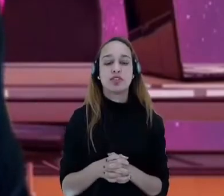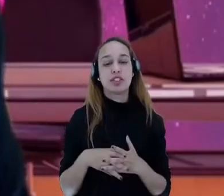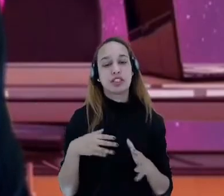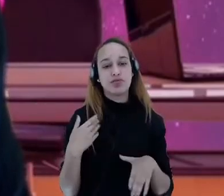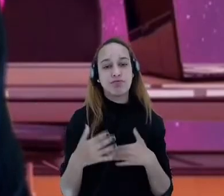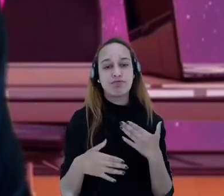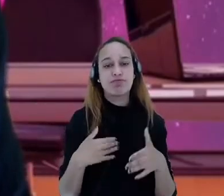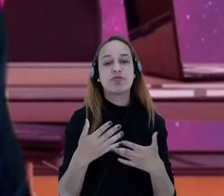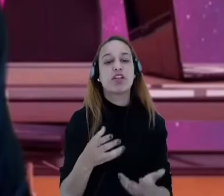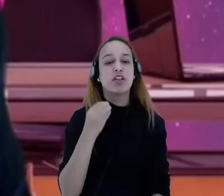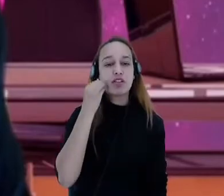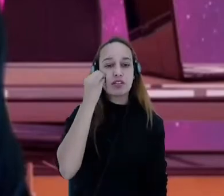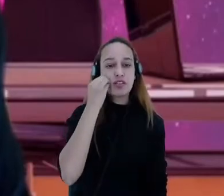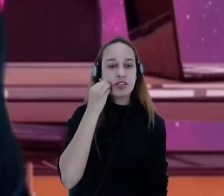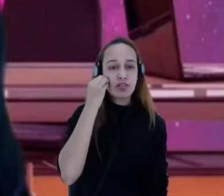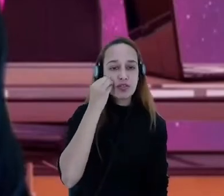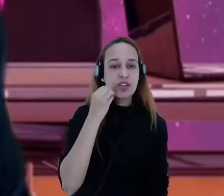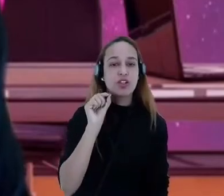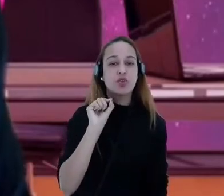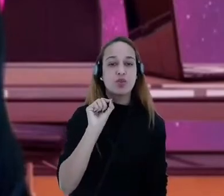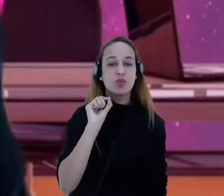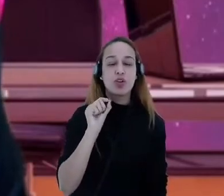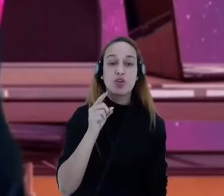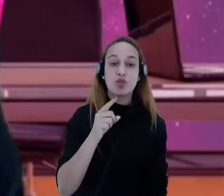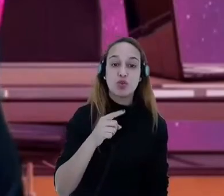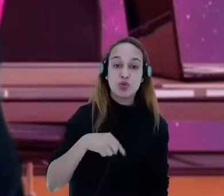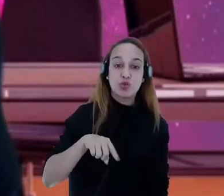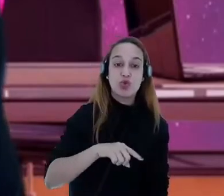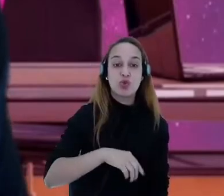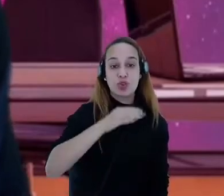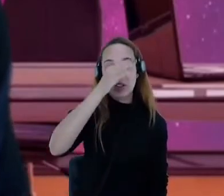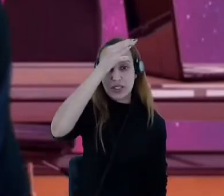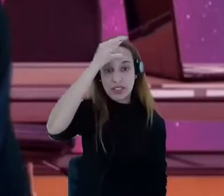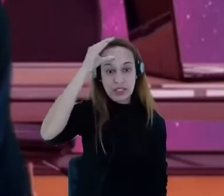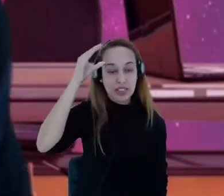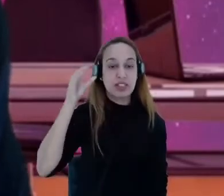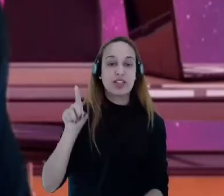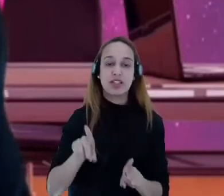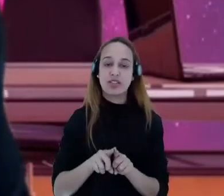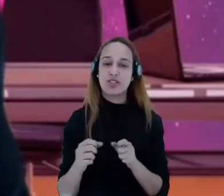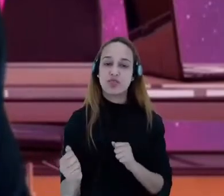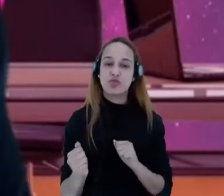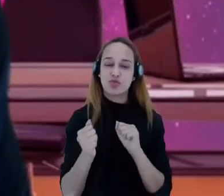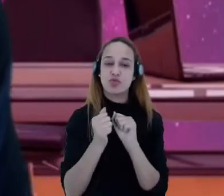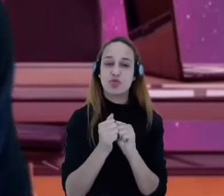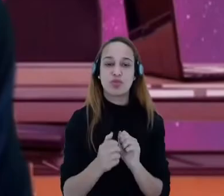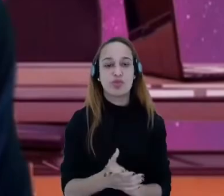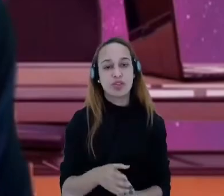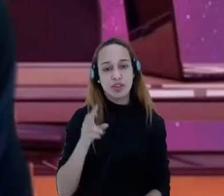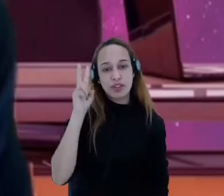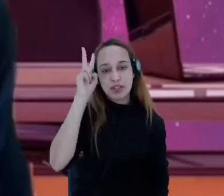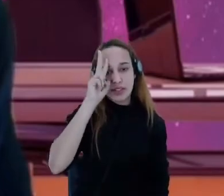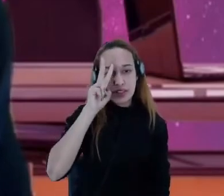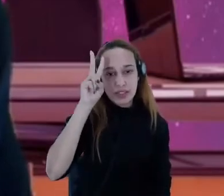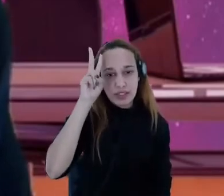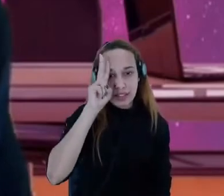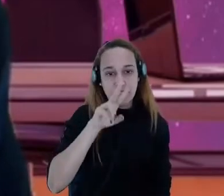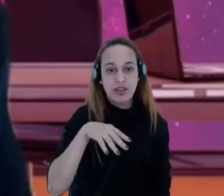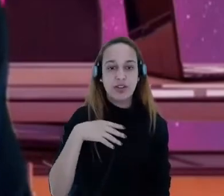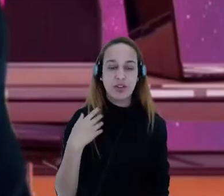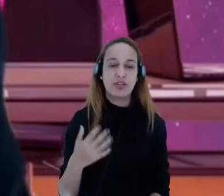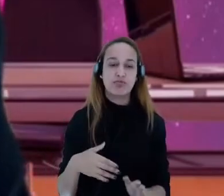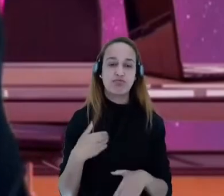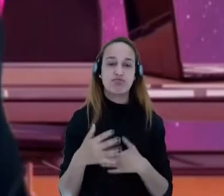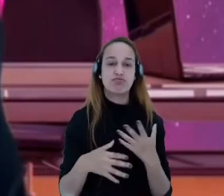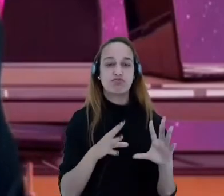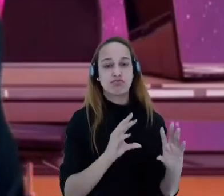evoluir a experiência do nosso cliente e com o nosso cliente. Eu tenho lembrado que, embora o processo de